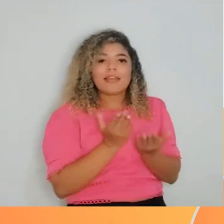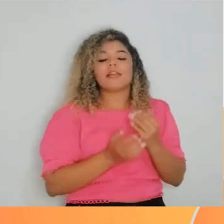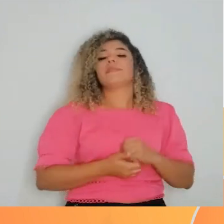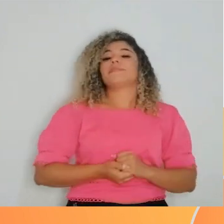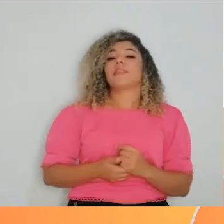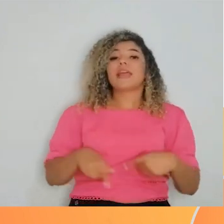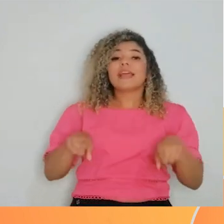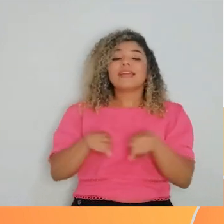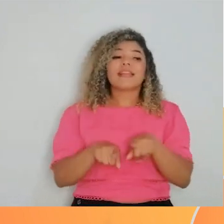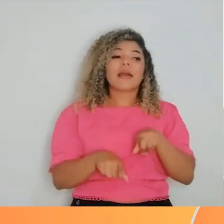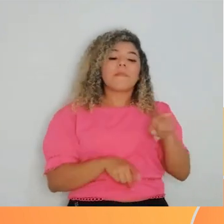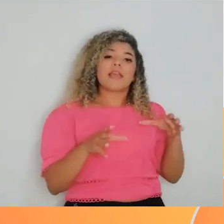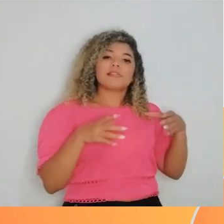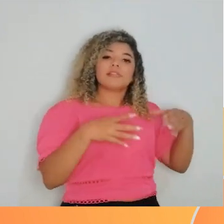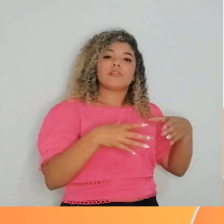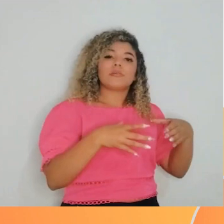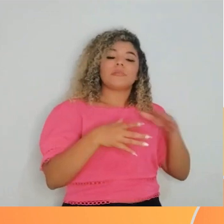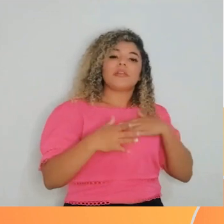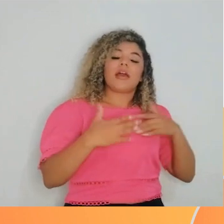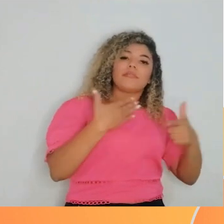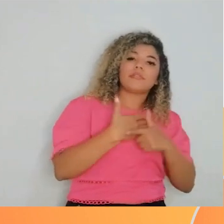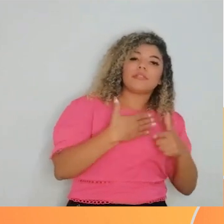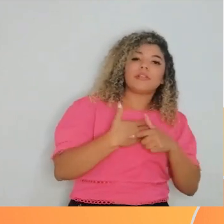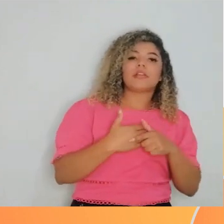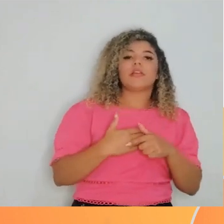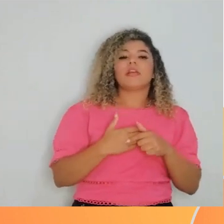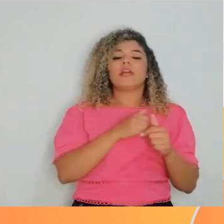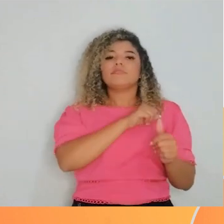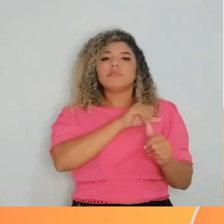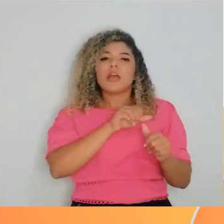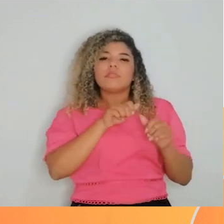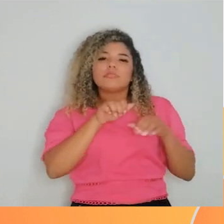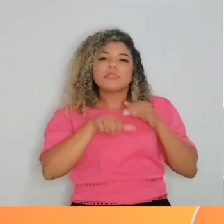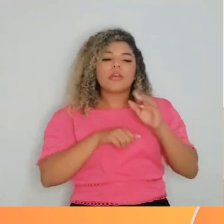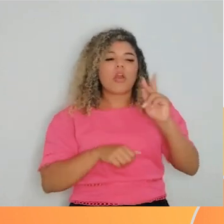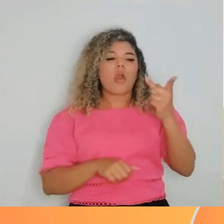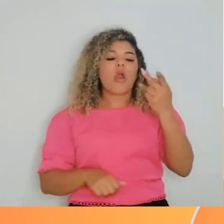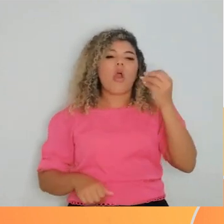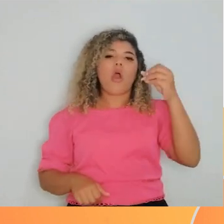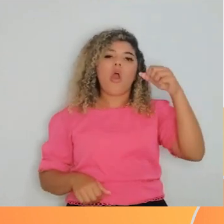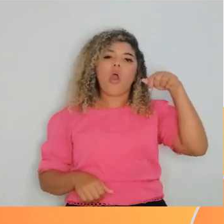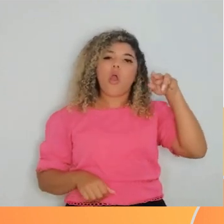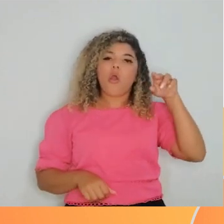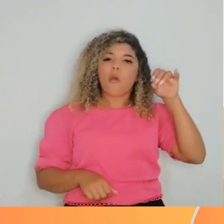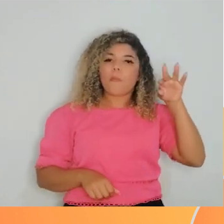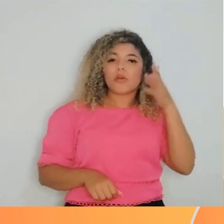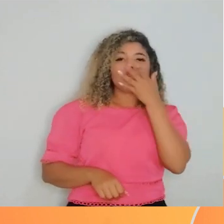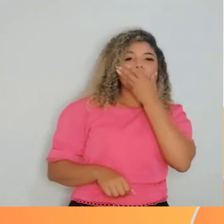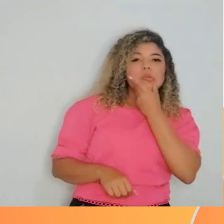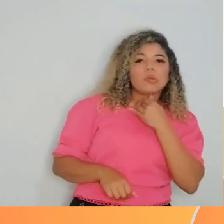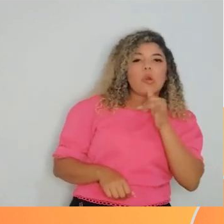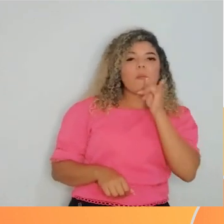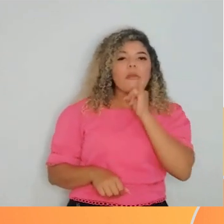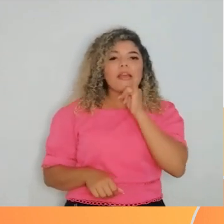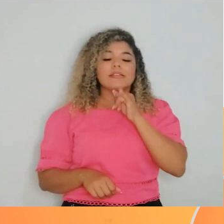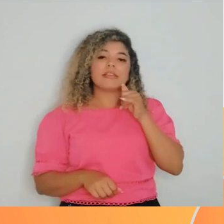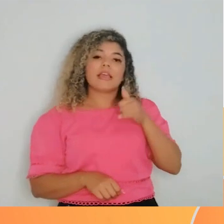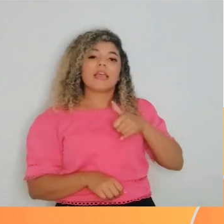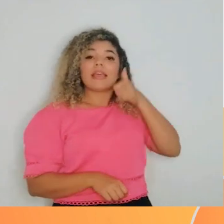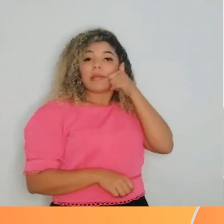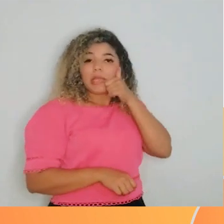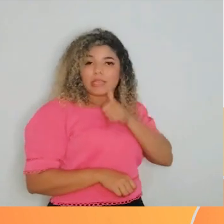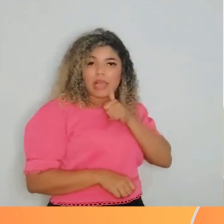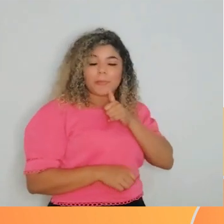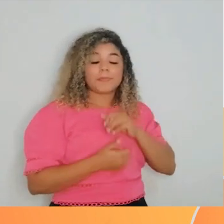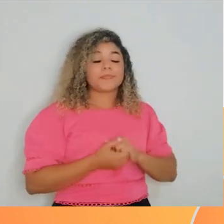Também, os lipídios participam de funções como síntese de hormônio, os hormônios testosterona nos homens, progesterona e estradiol